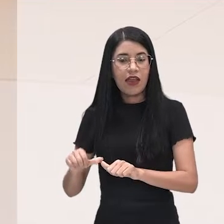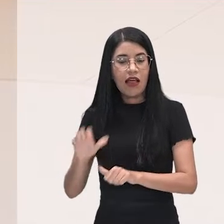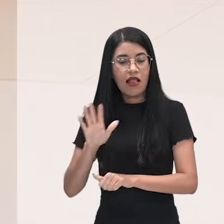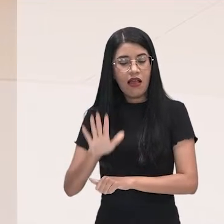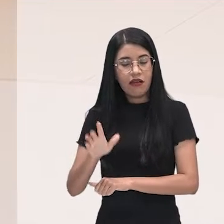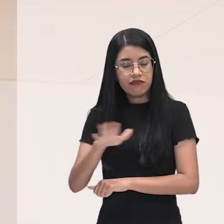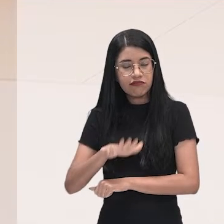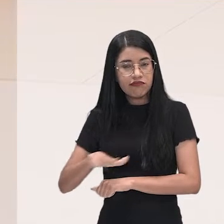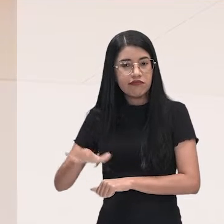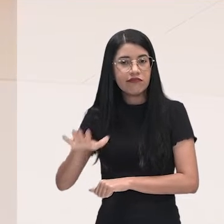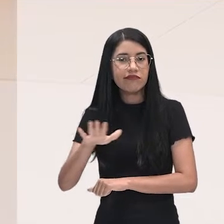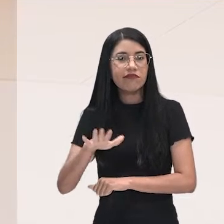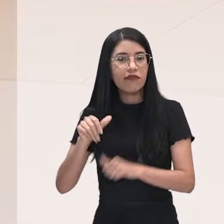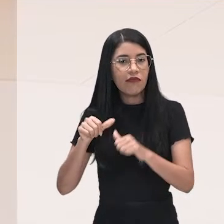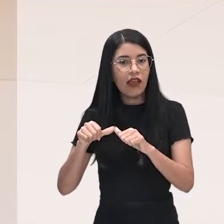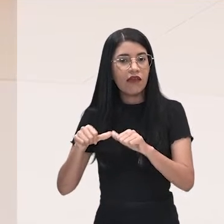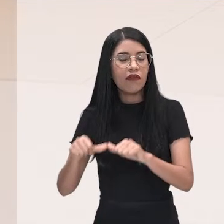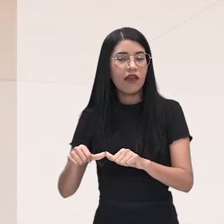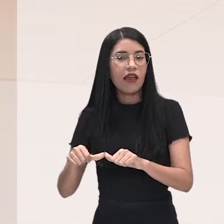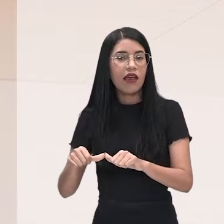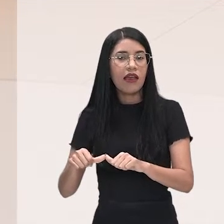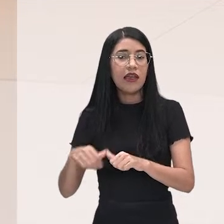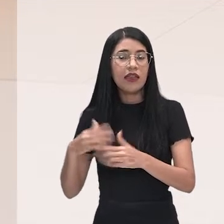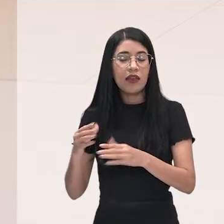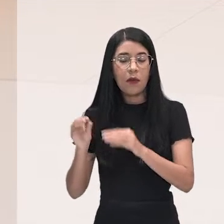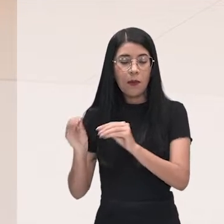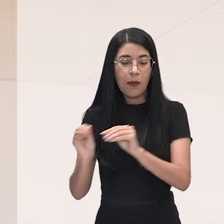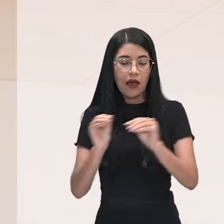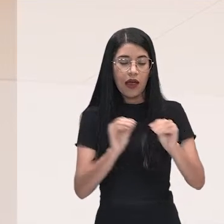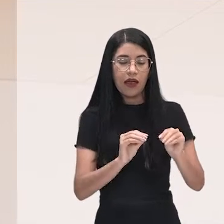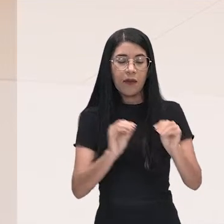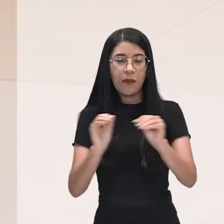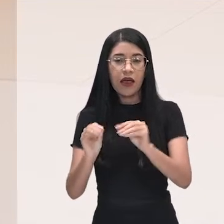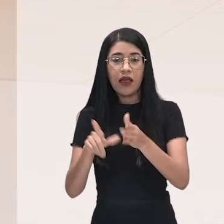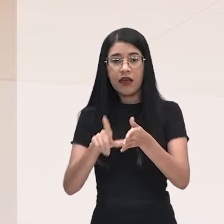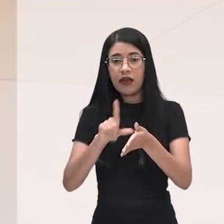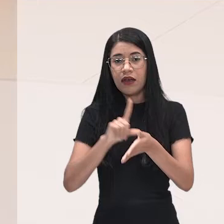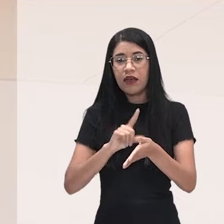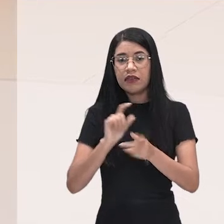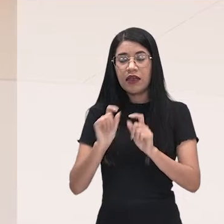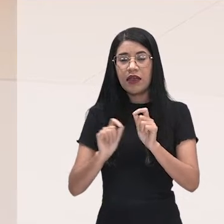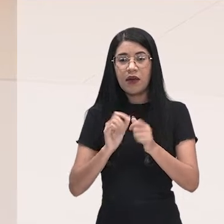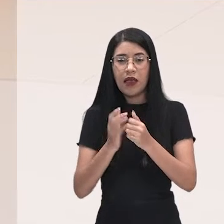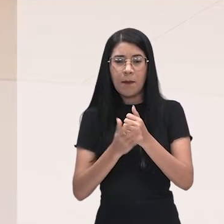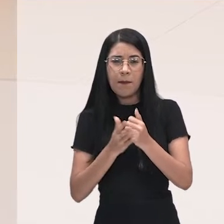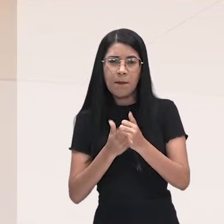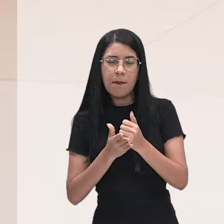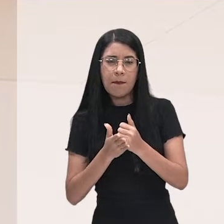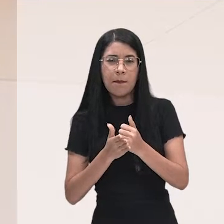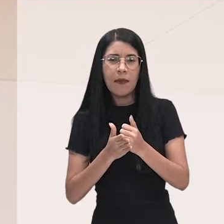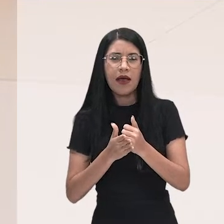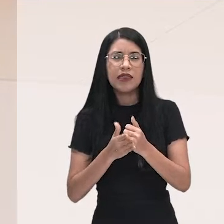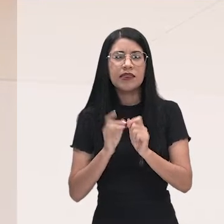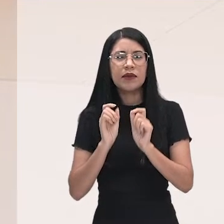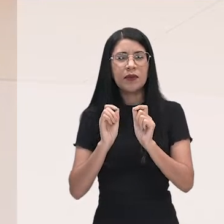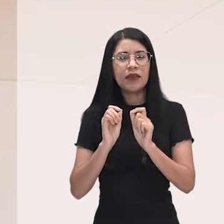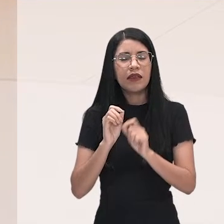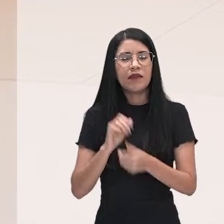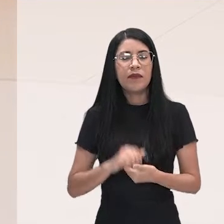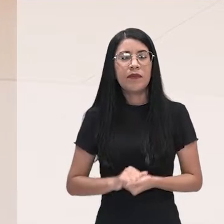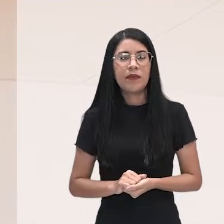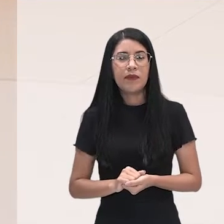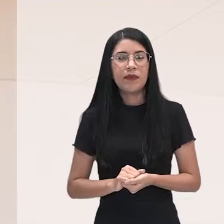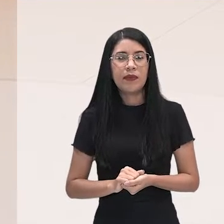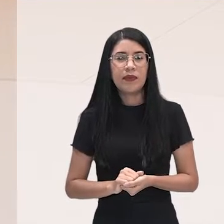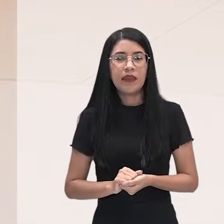se alimentar. Então, o homem passa ali a viver em comunidades e surgem ali os primeiros aldeamentos, as